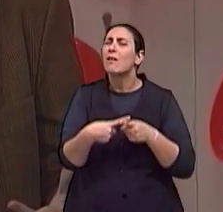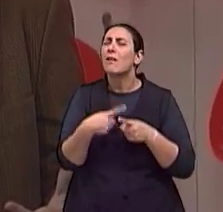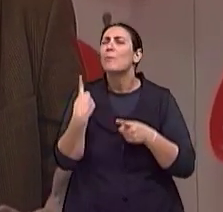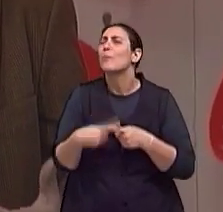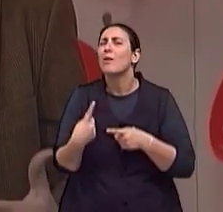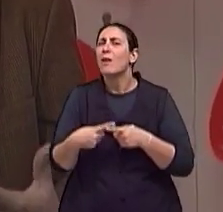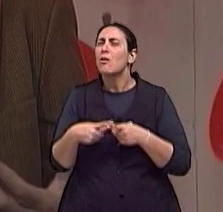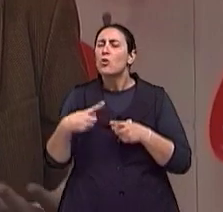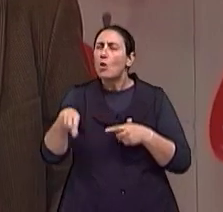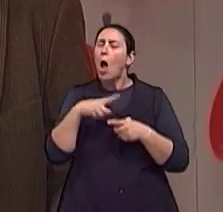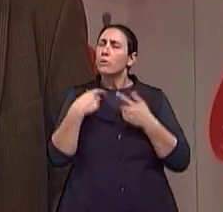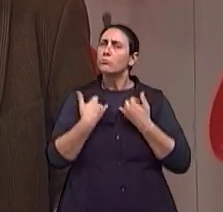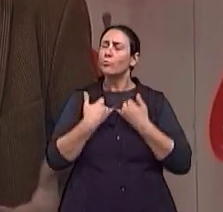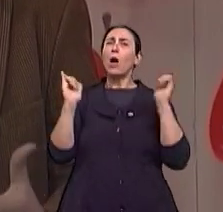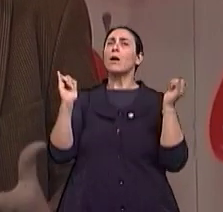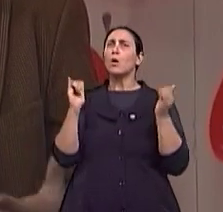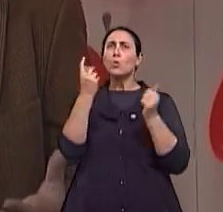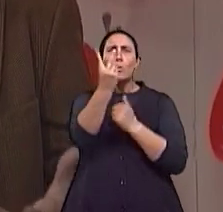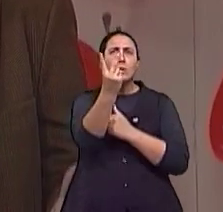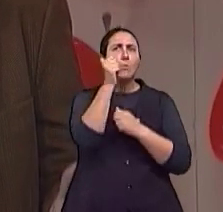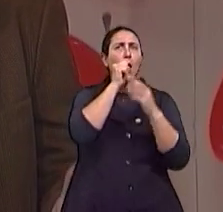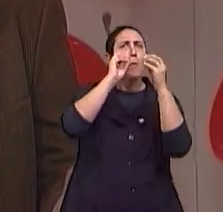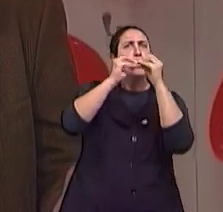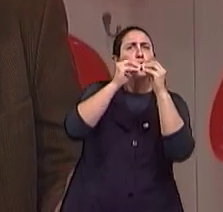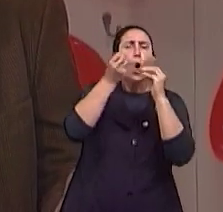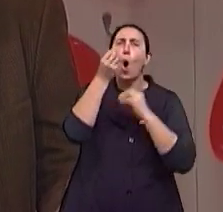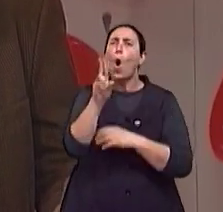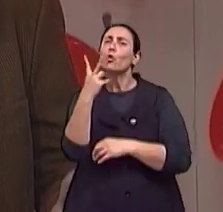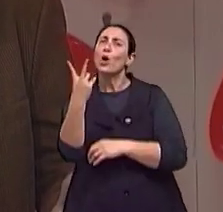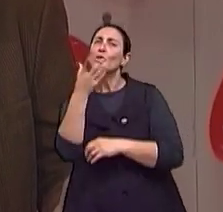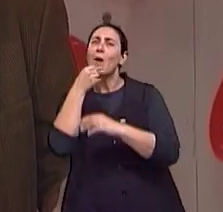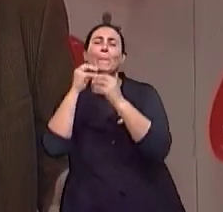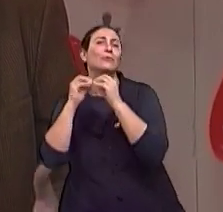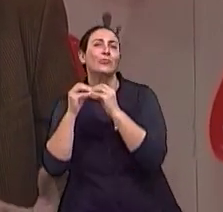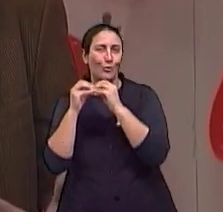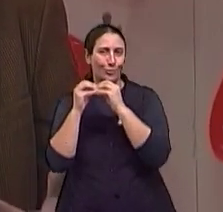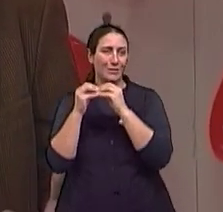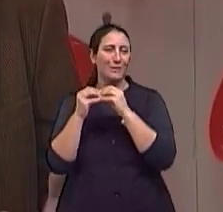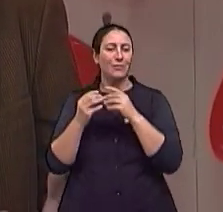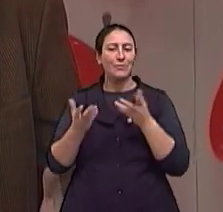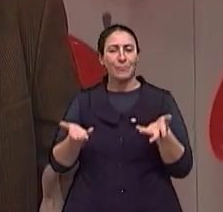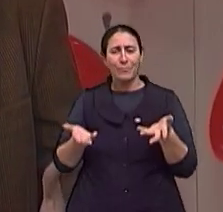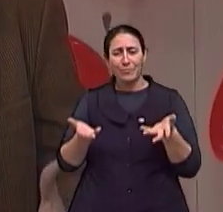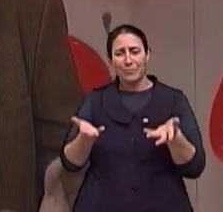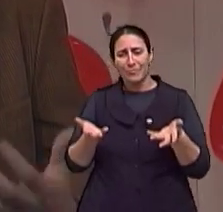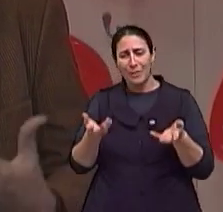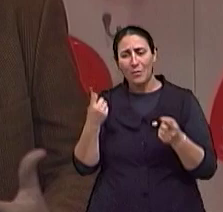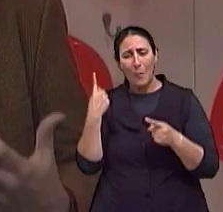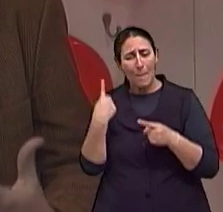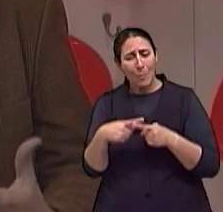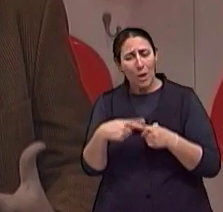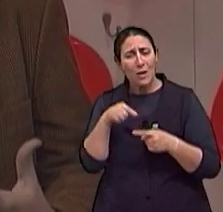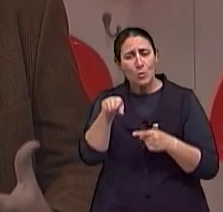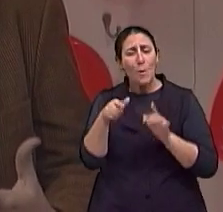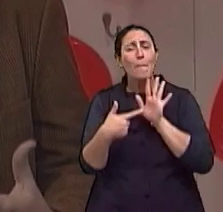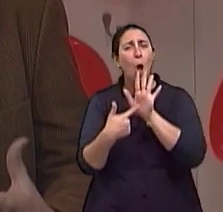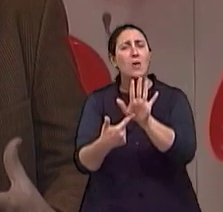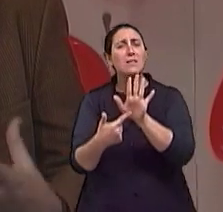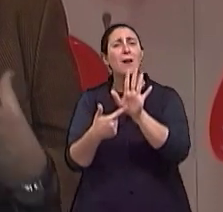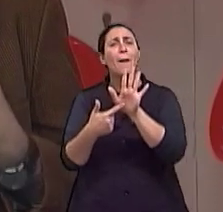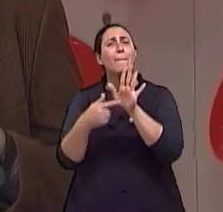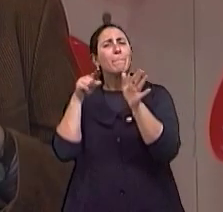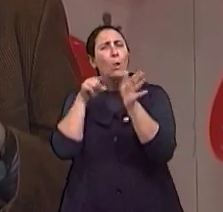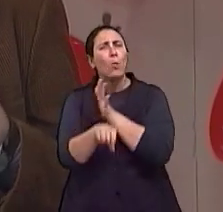por que a gente fica chocado de ver duas mulheres ou dois homens se beijando, né? Acho que isso é muito mais, lança uma pergunta muito